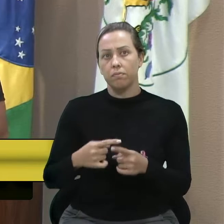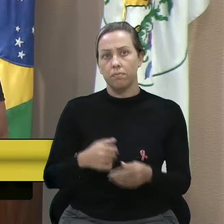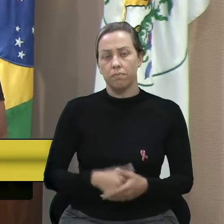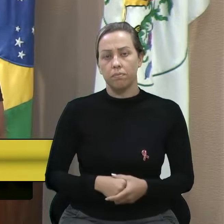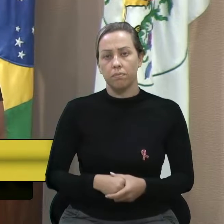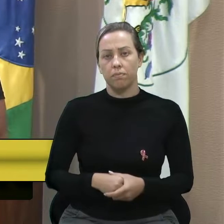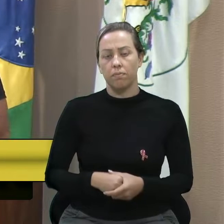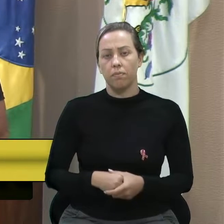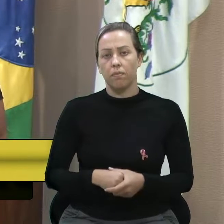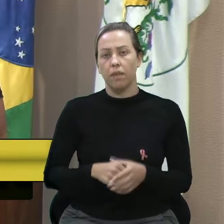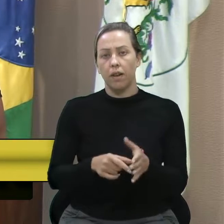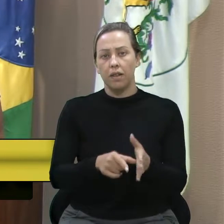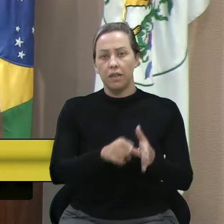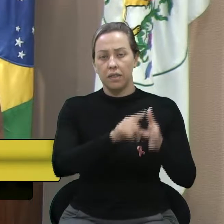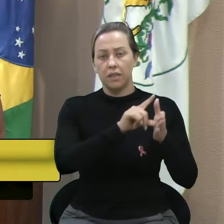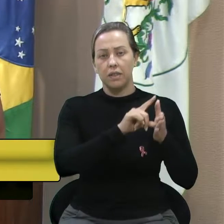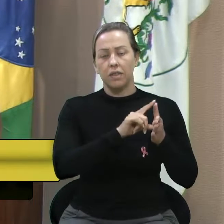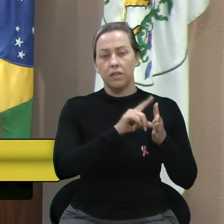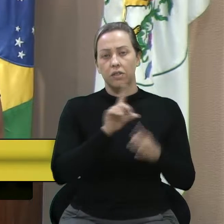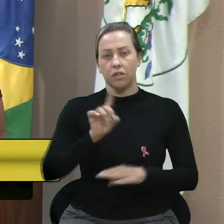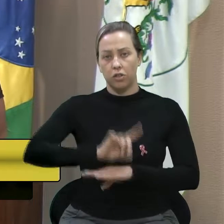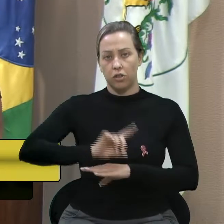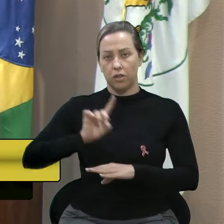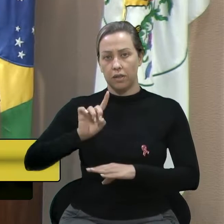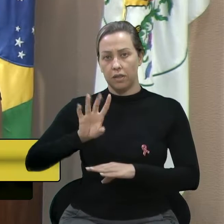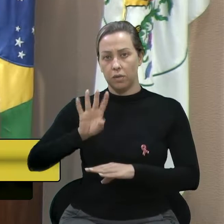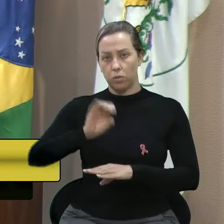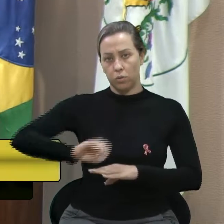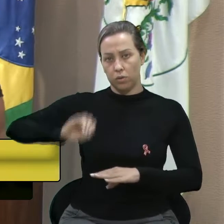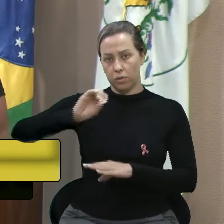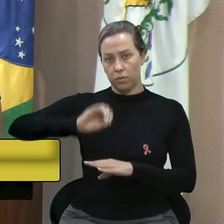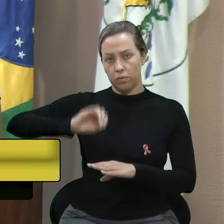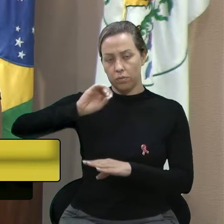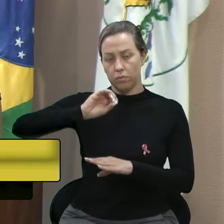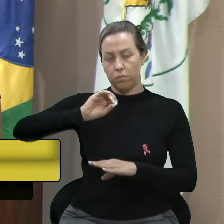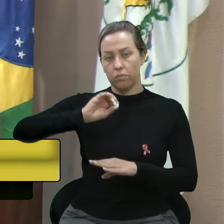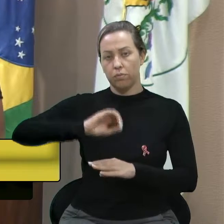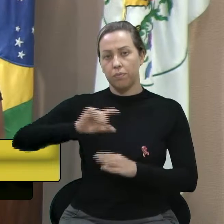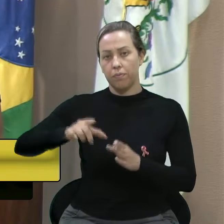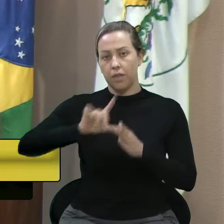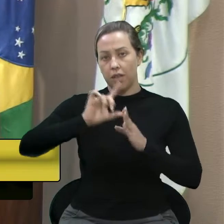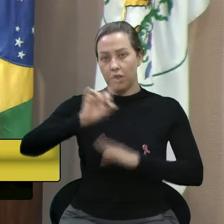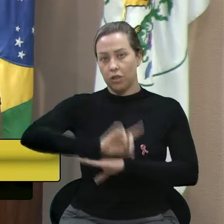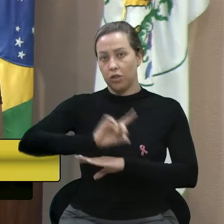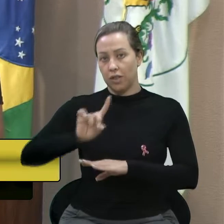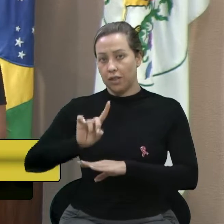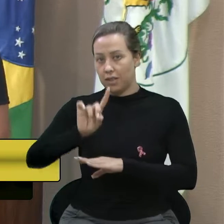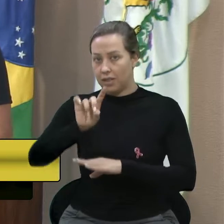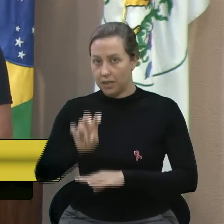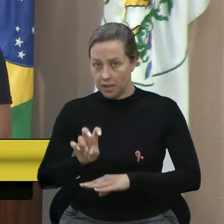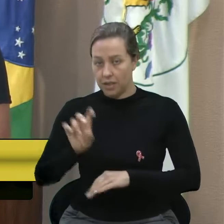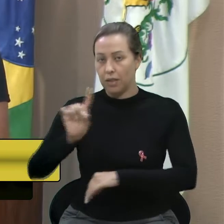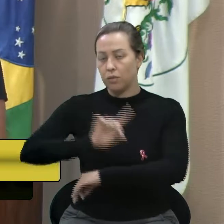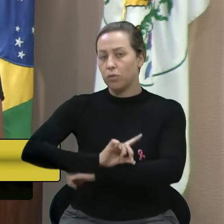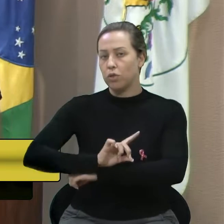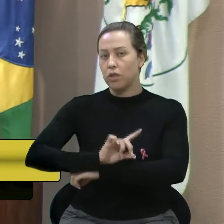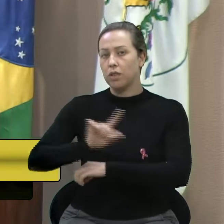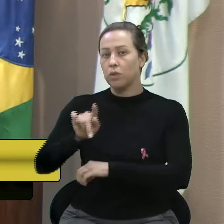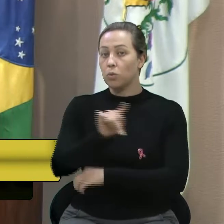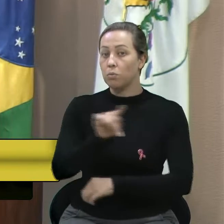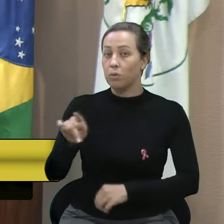porque antecede, dia 14 de outubro, antecede o dia 15, que é o dia